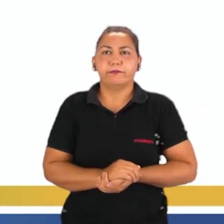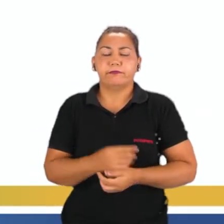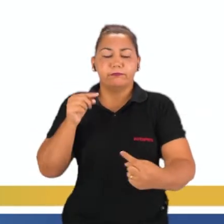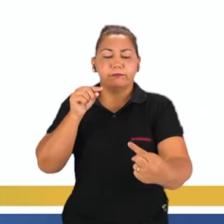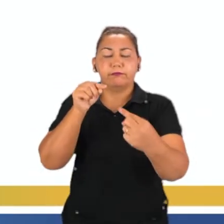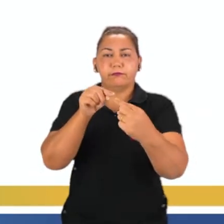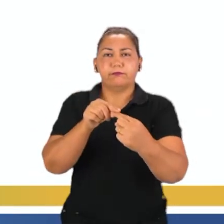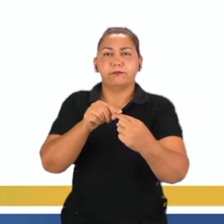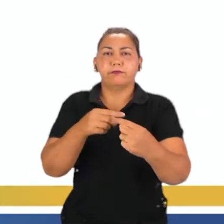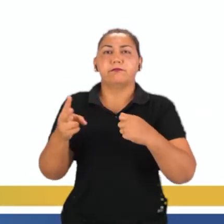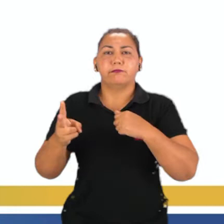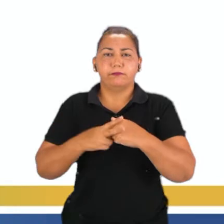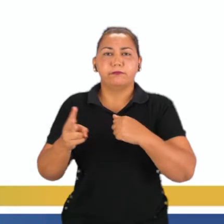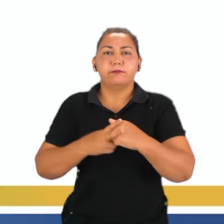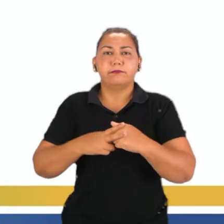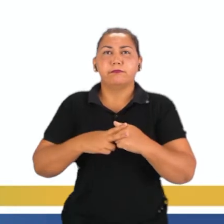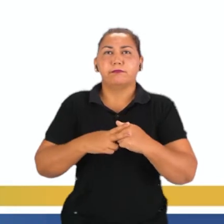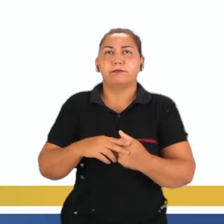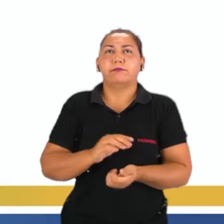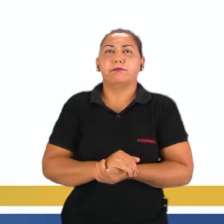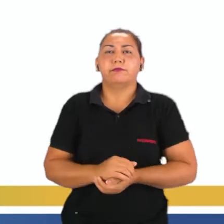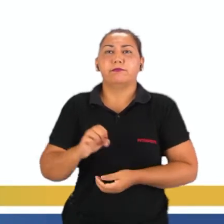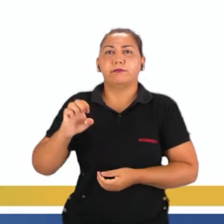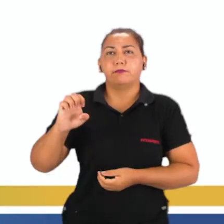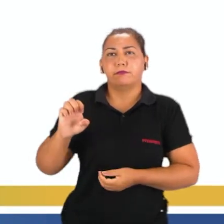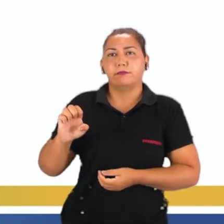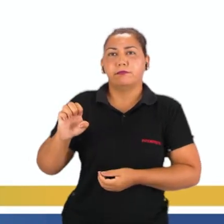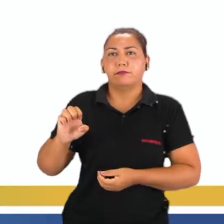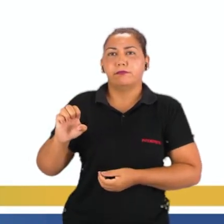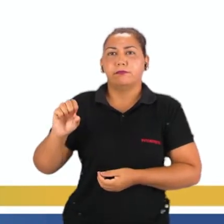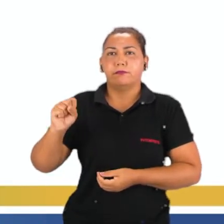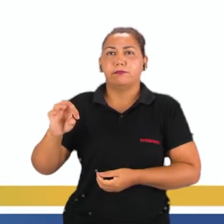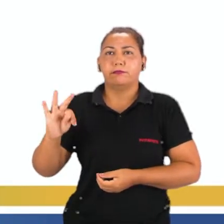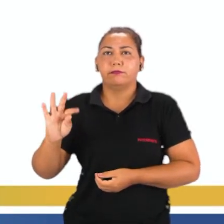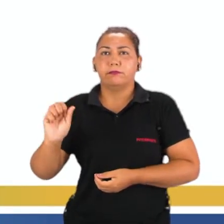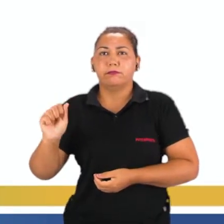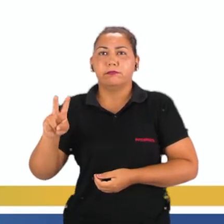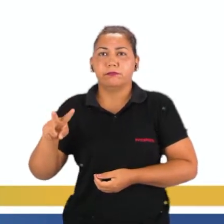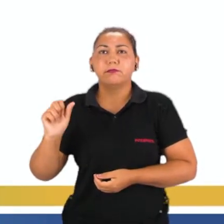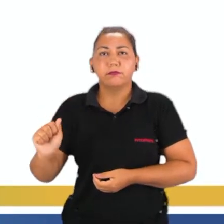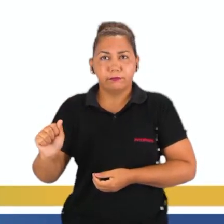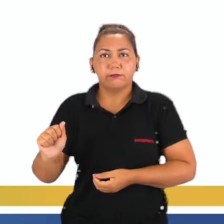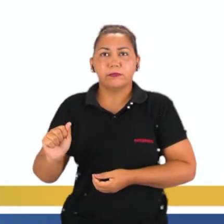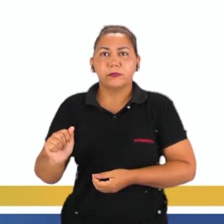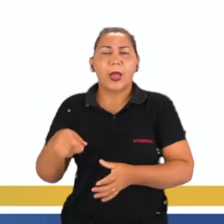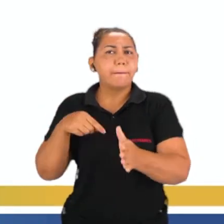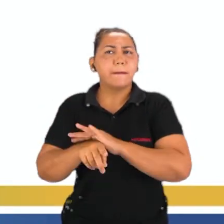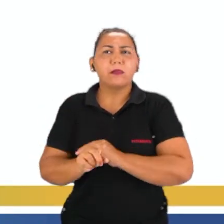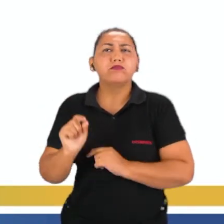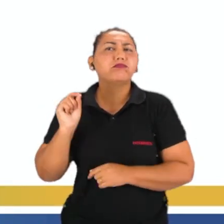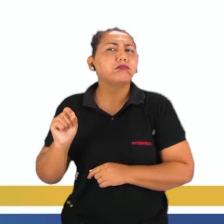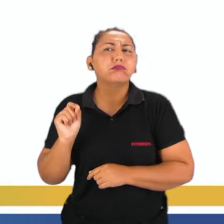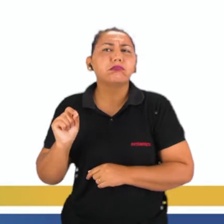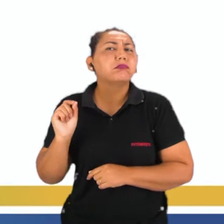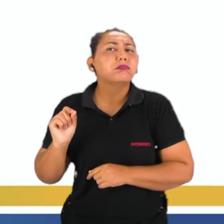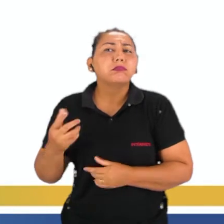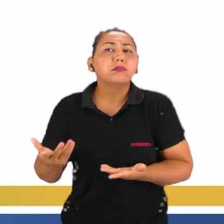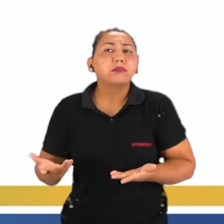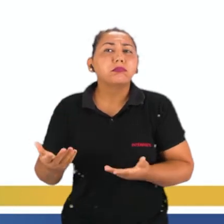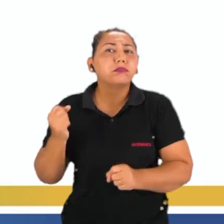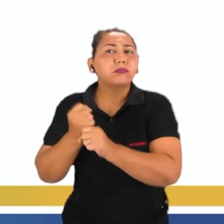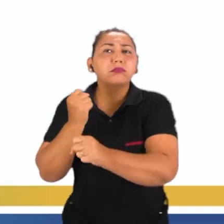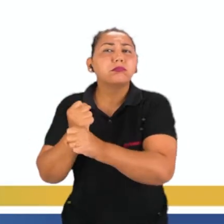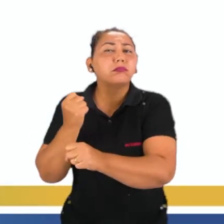na forma conjugada estava. Daí, perguntamos a ele, o que ou quem estava em